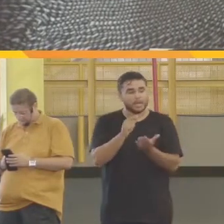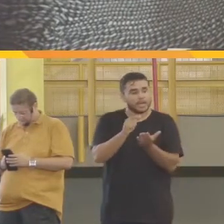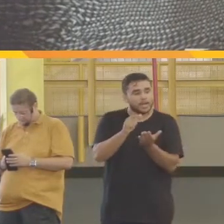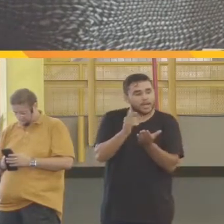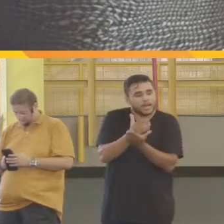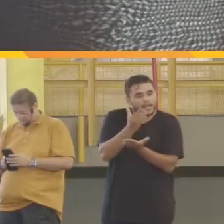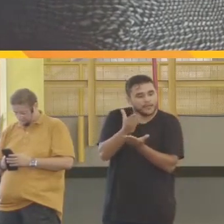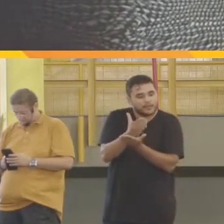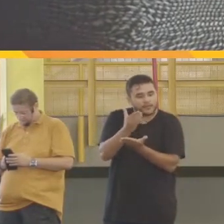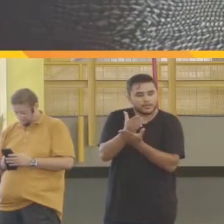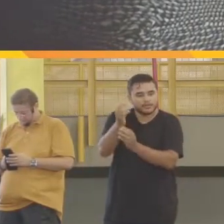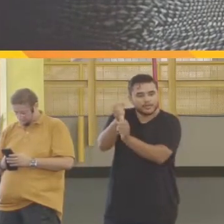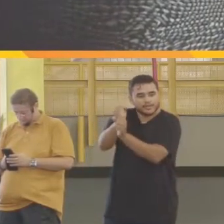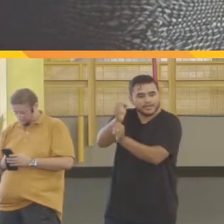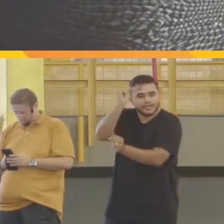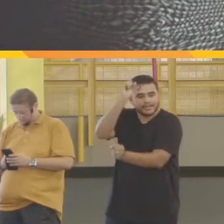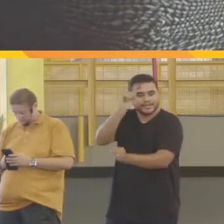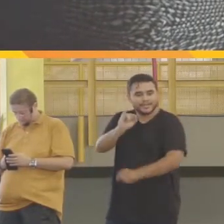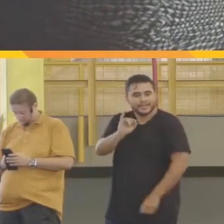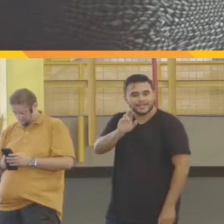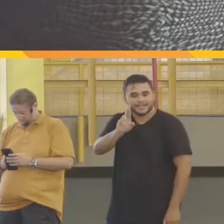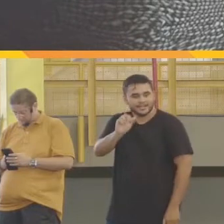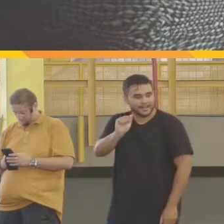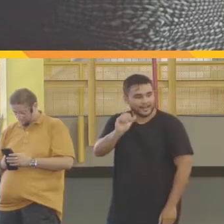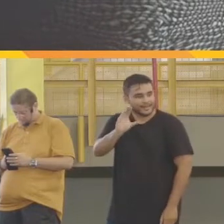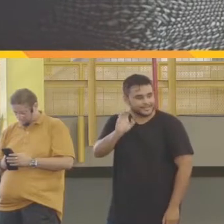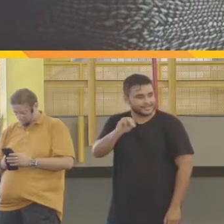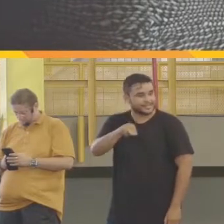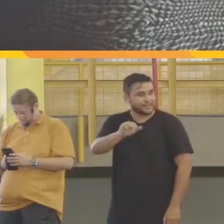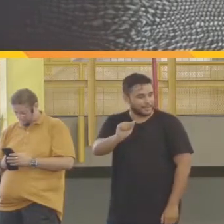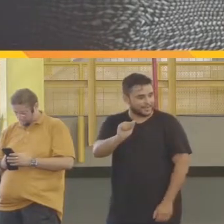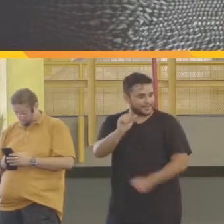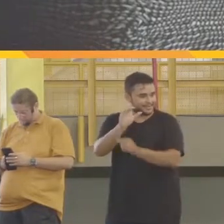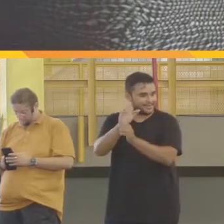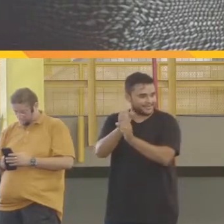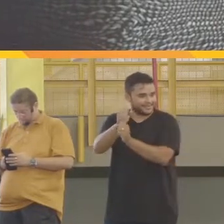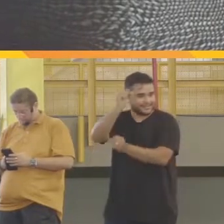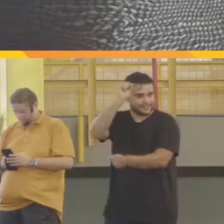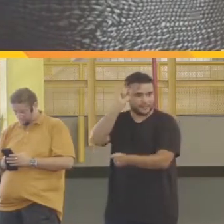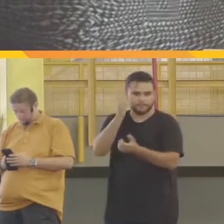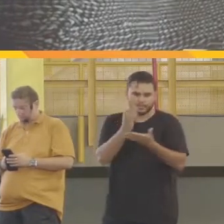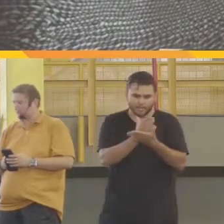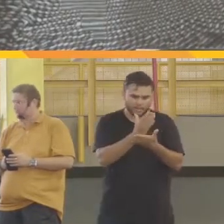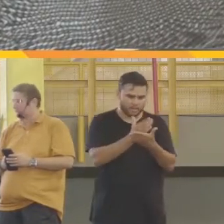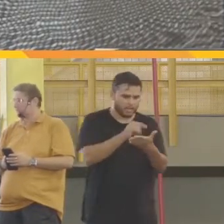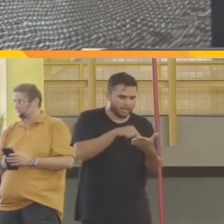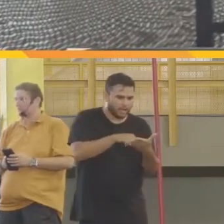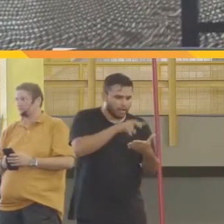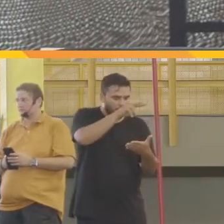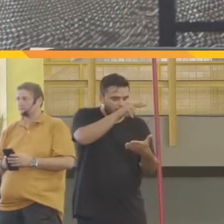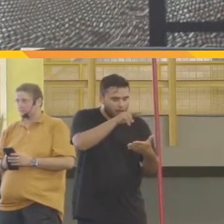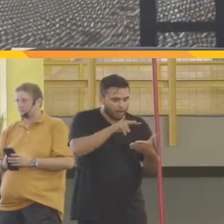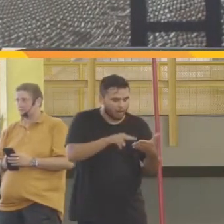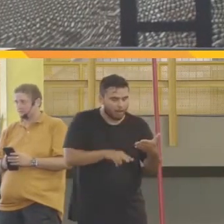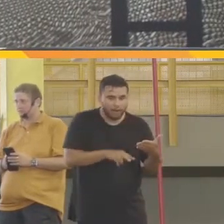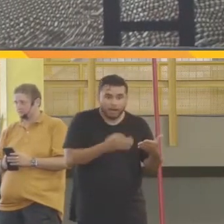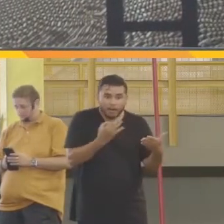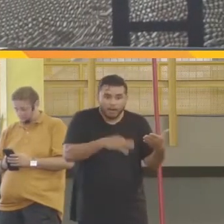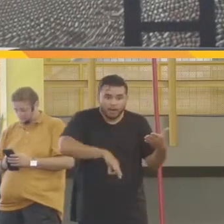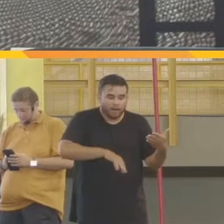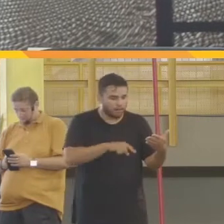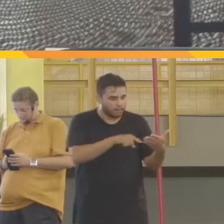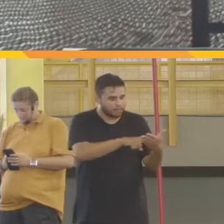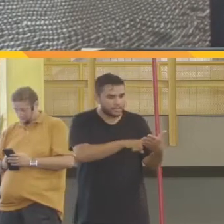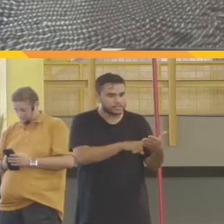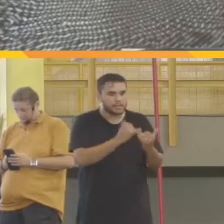possível fazer um paralelo entre Iracema de José de Alencar e Ilíada de Homero? Sabiam